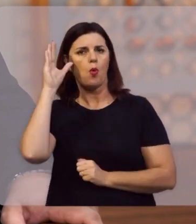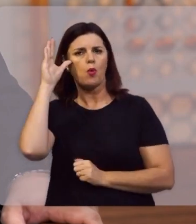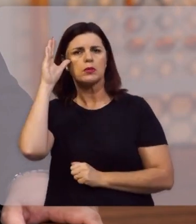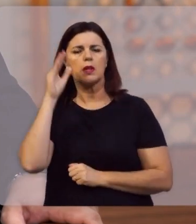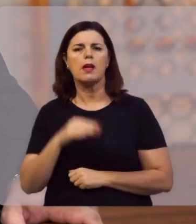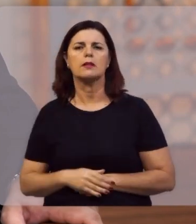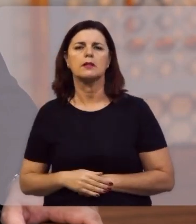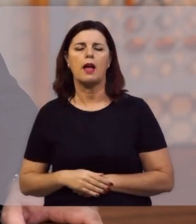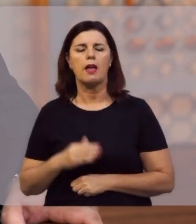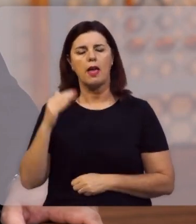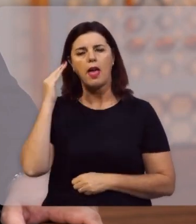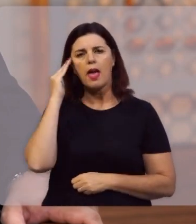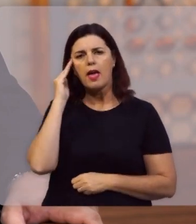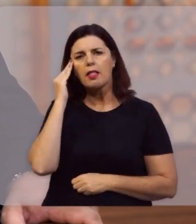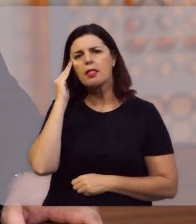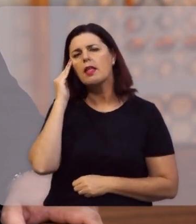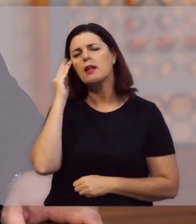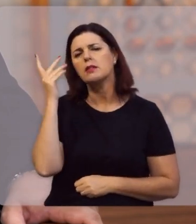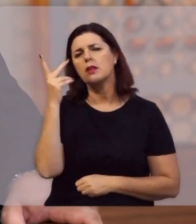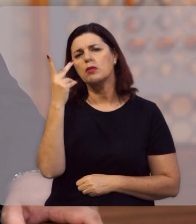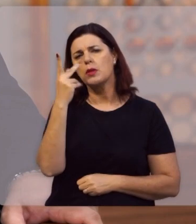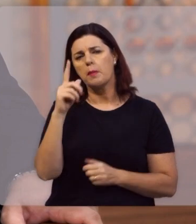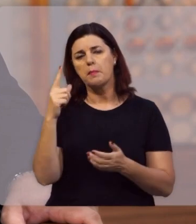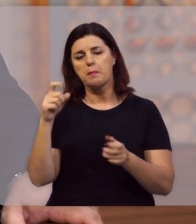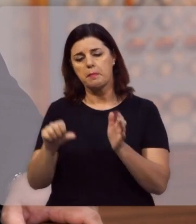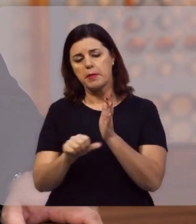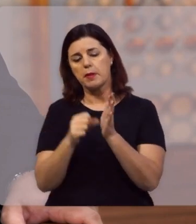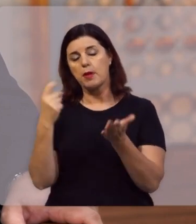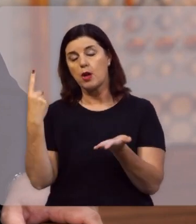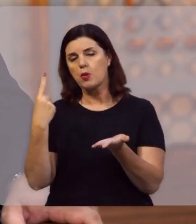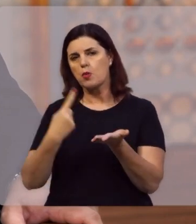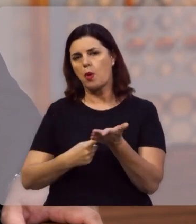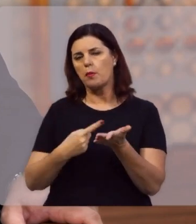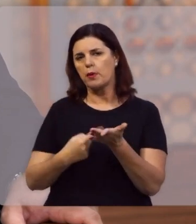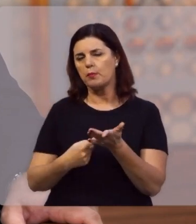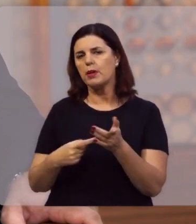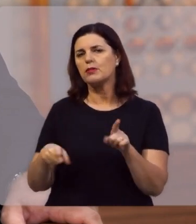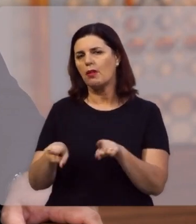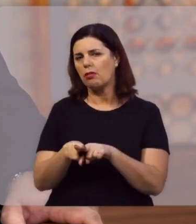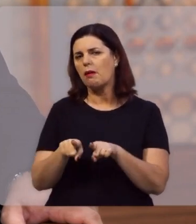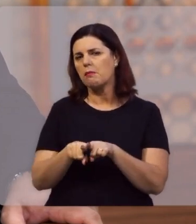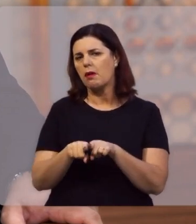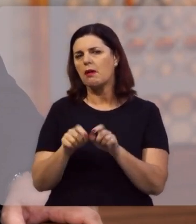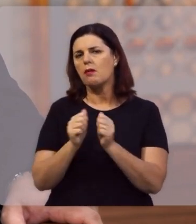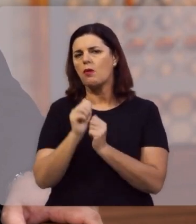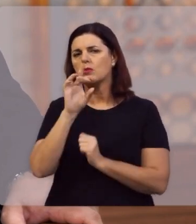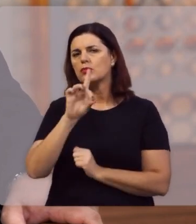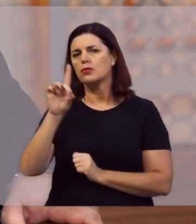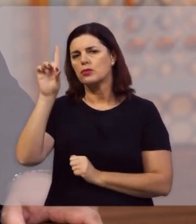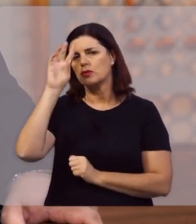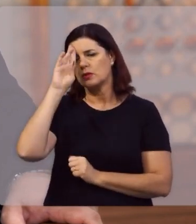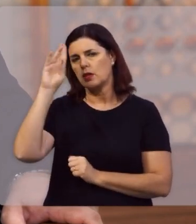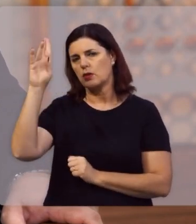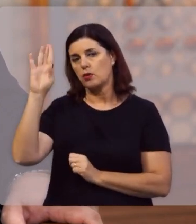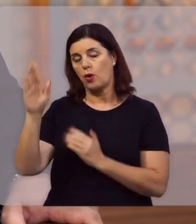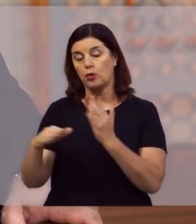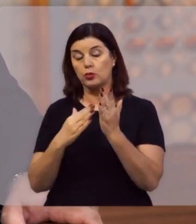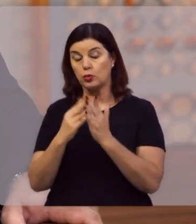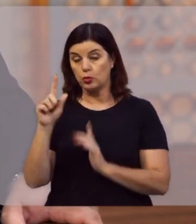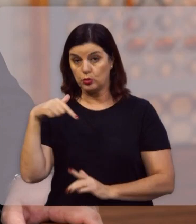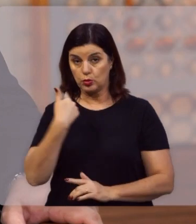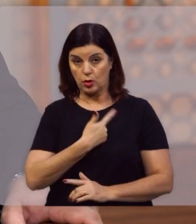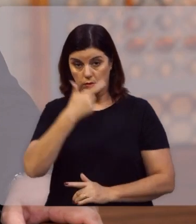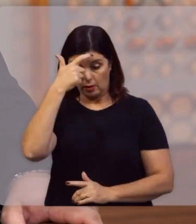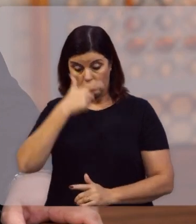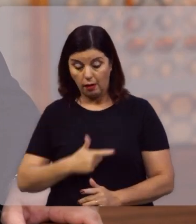e entender que o seu primeiro compromisso a votar também é com o senhor porque tudo na nossa vida pertence